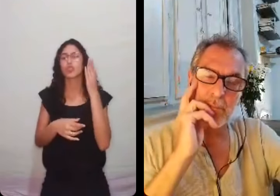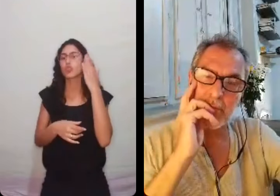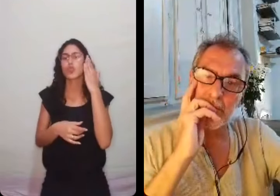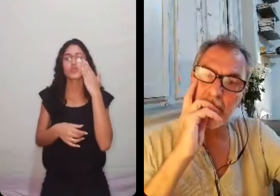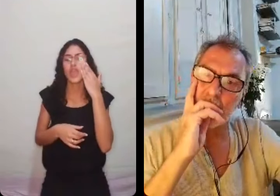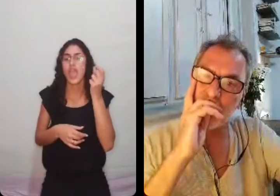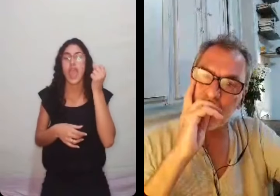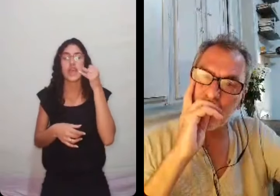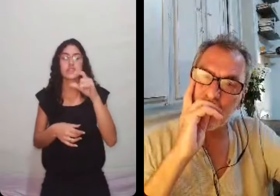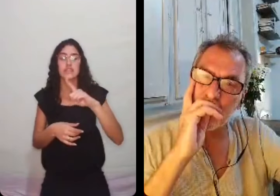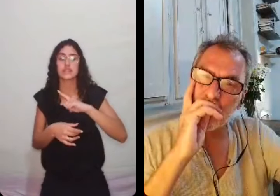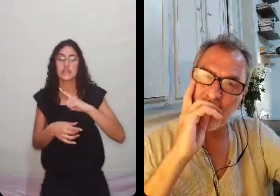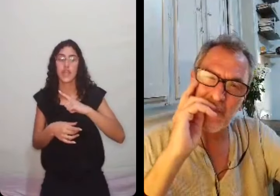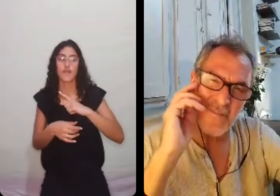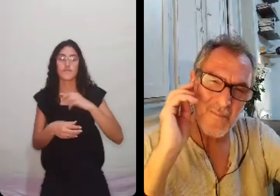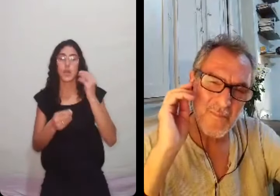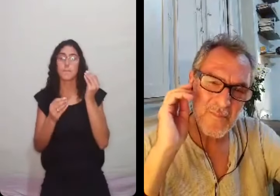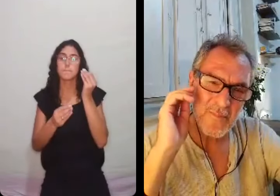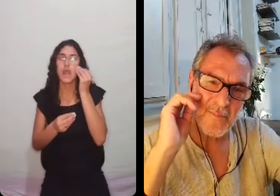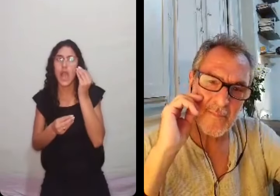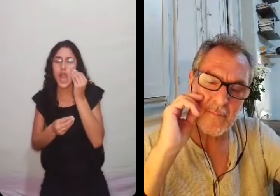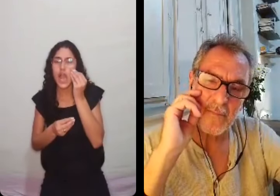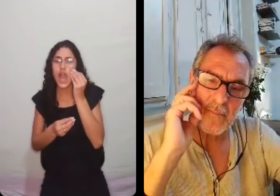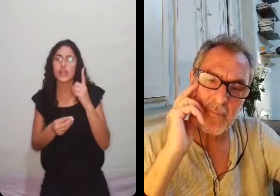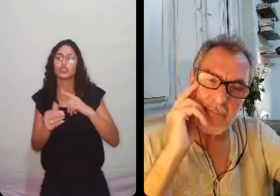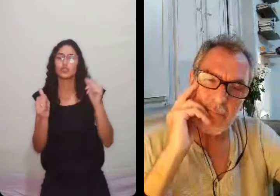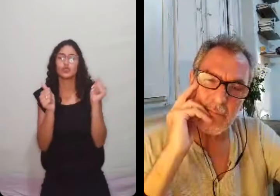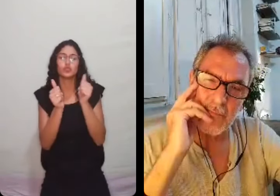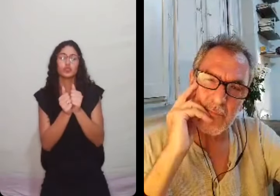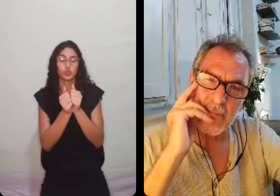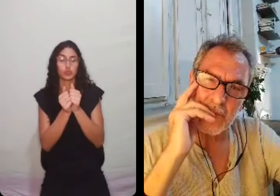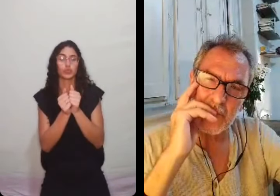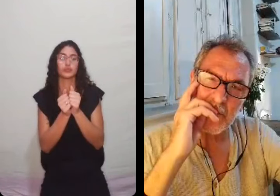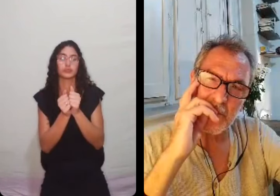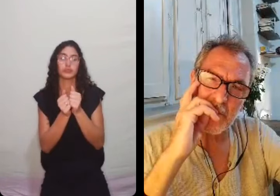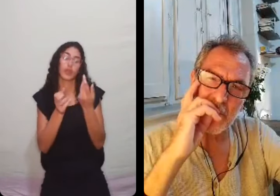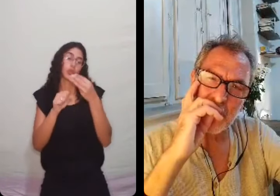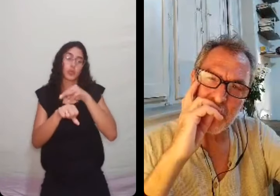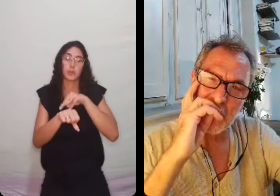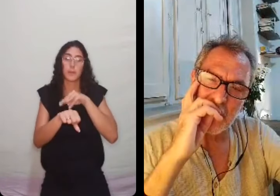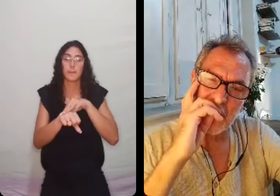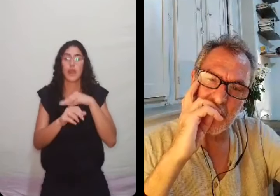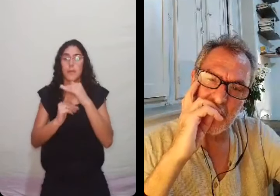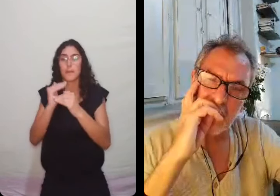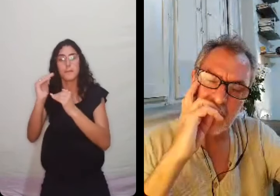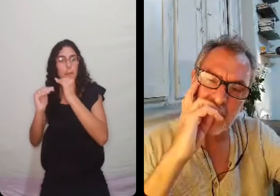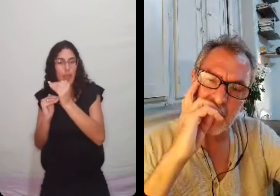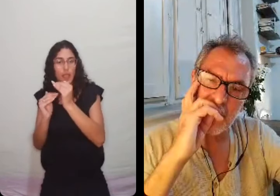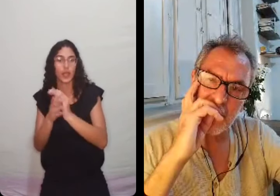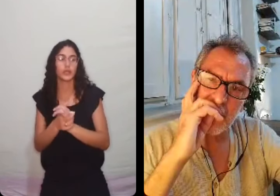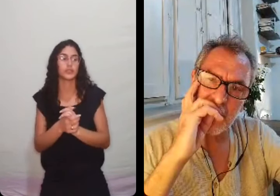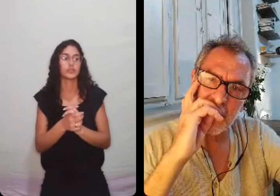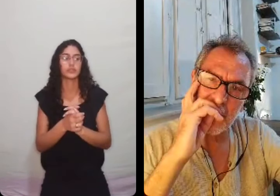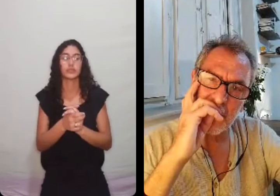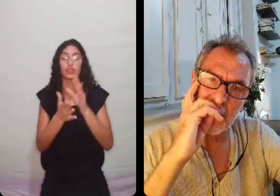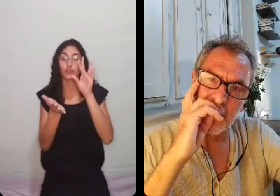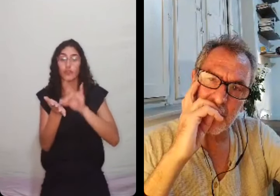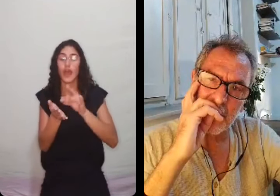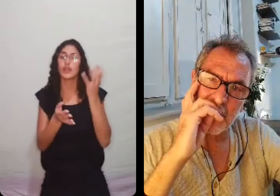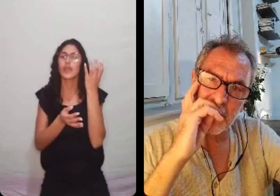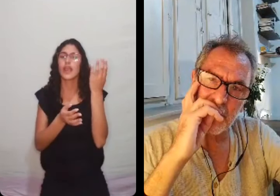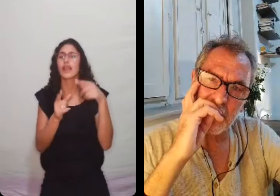oportunidade de estar juntos, né, em algum momento do processo, de fato. E eu queria que vocês